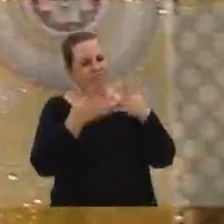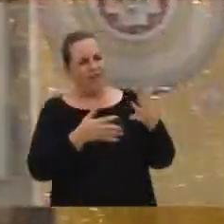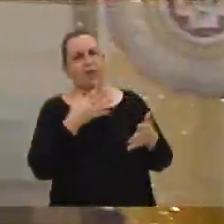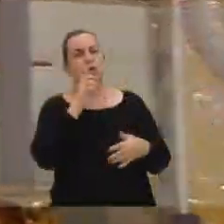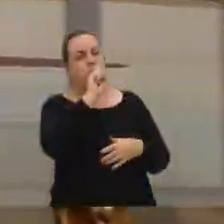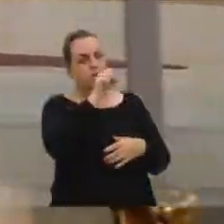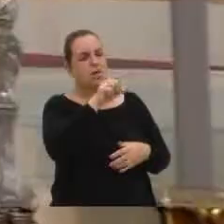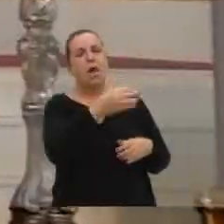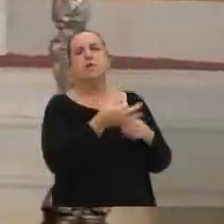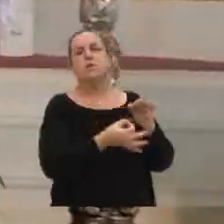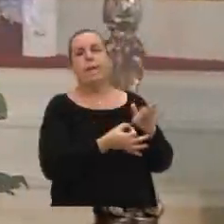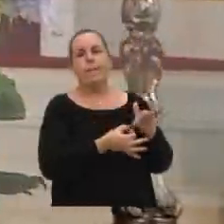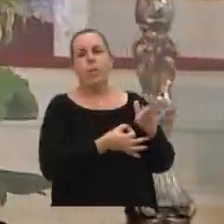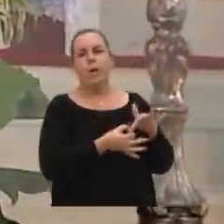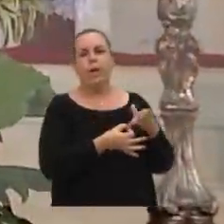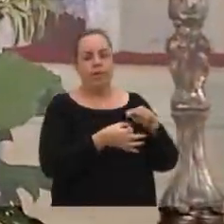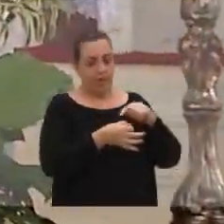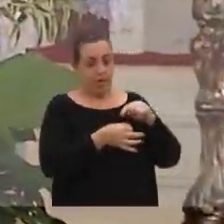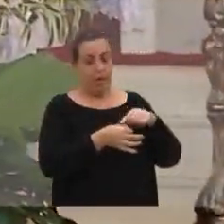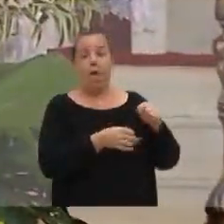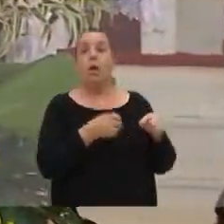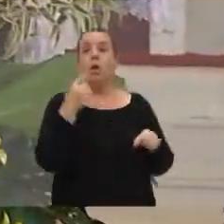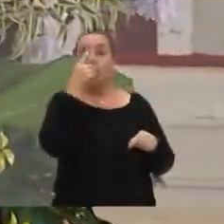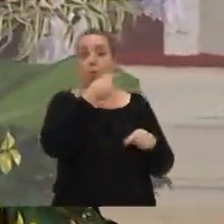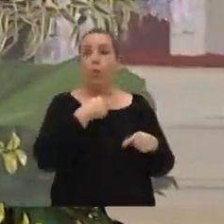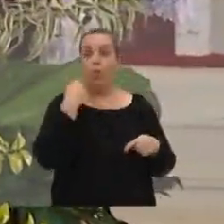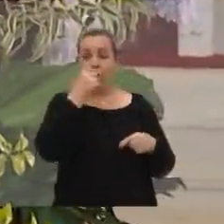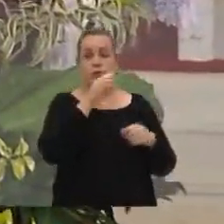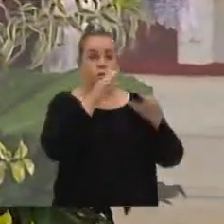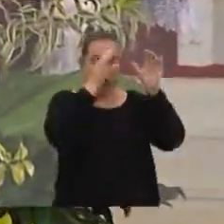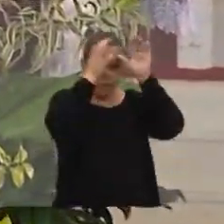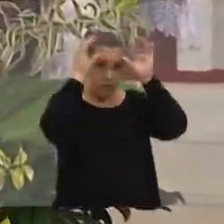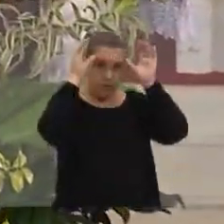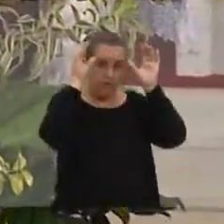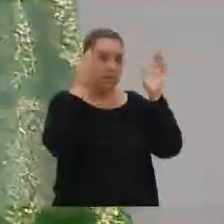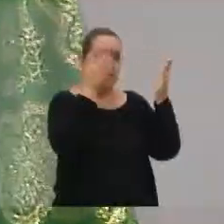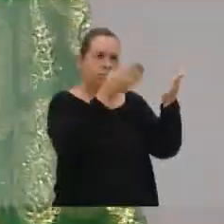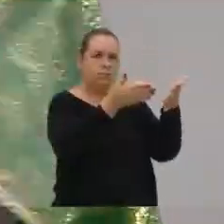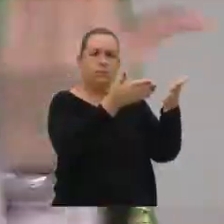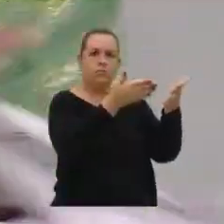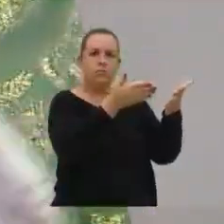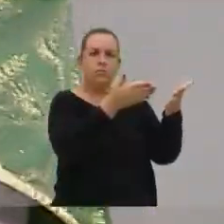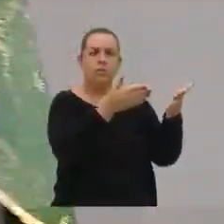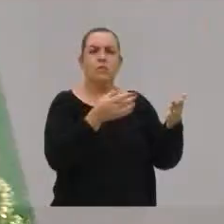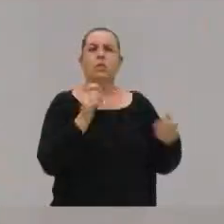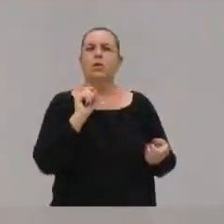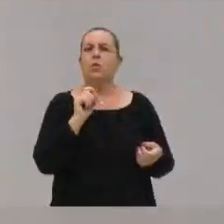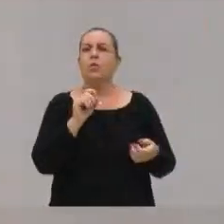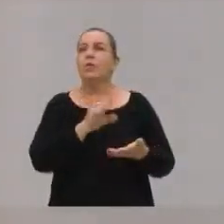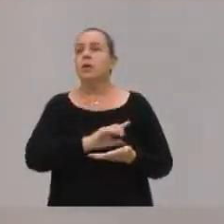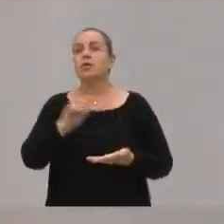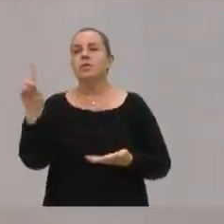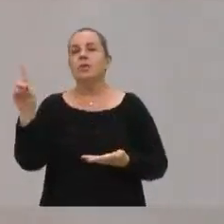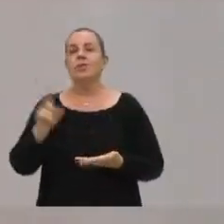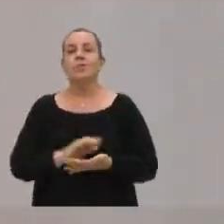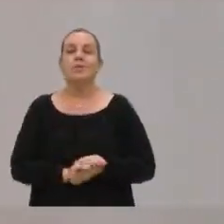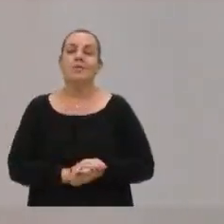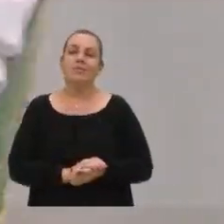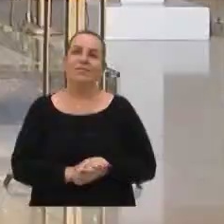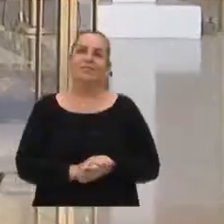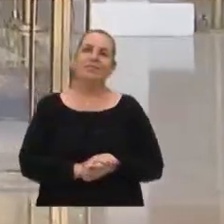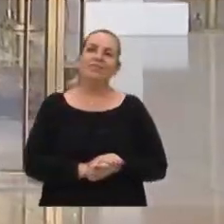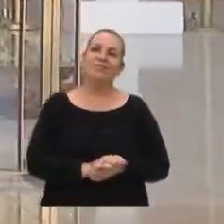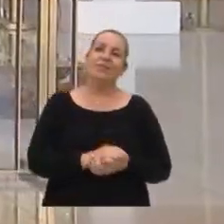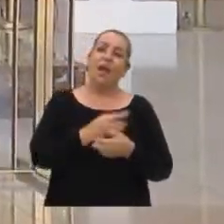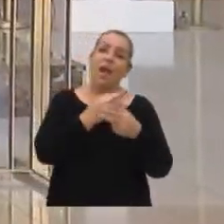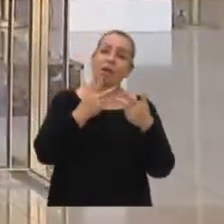essa moeda tem o rosto de Tibério, é dele. Então o que é de Deus? Aquilo